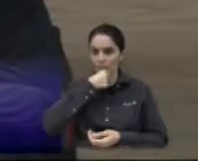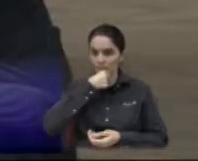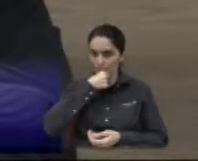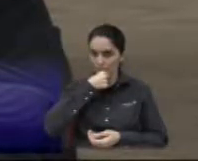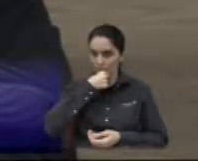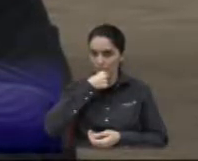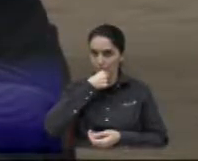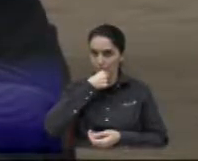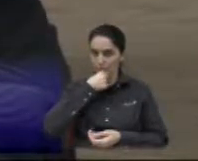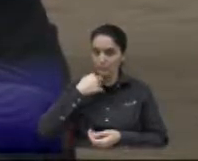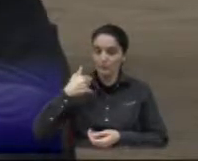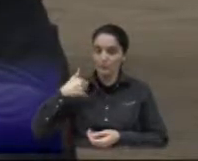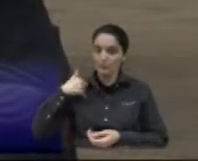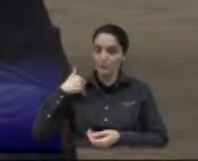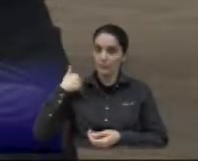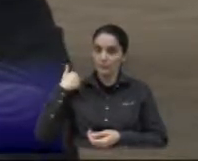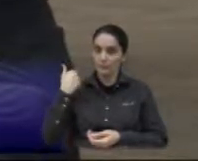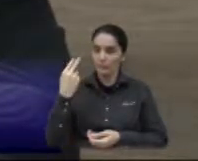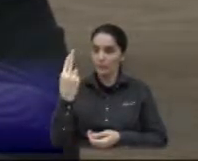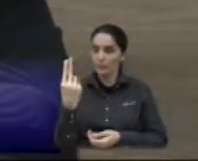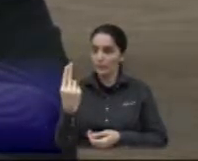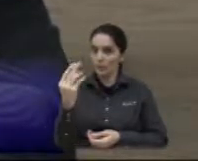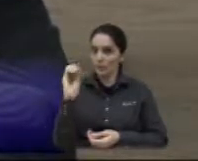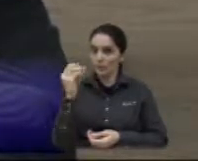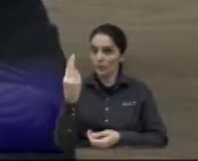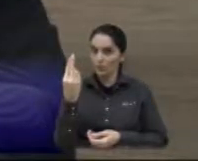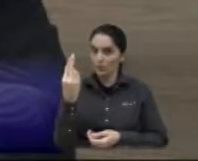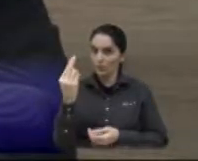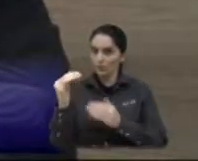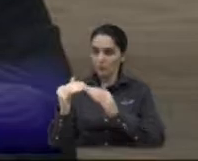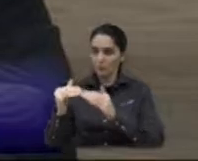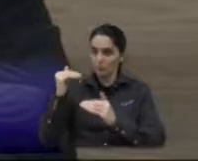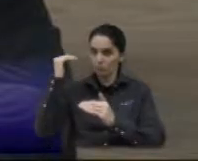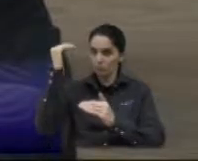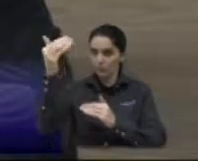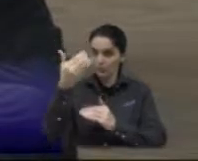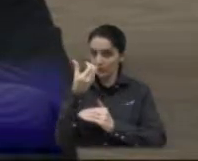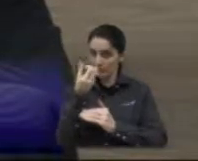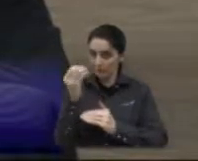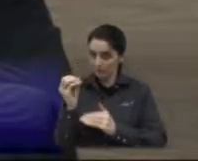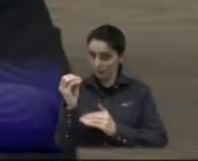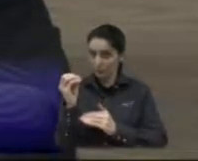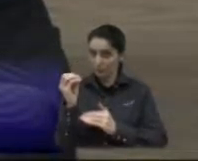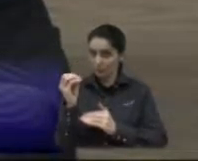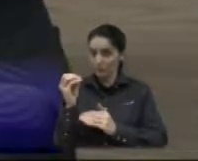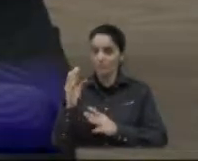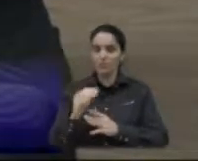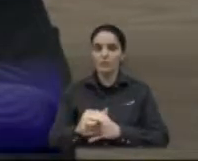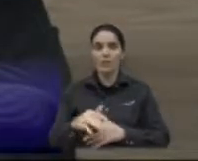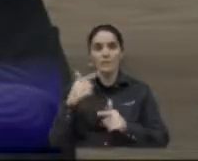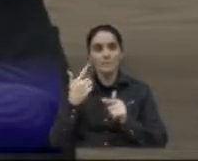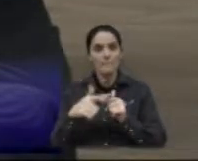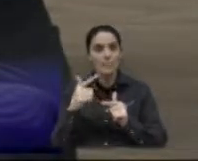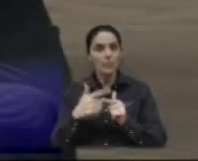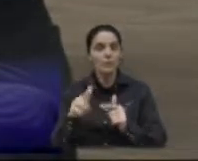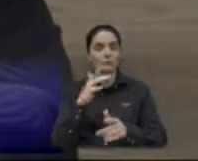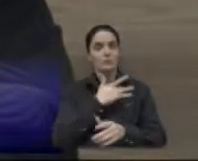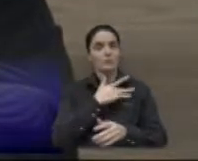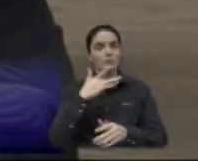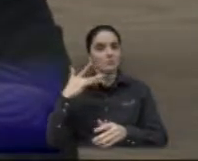com idade igual ou superior a 60 anos, que possuam problemas de